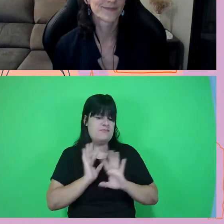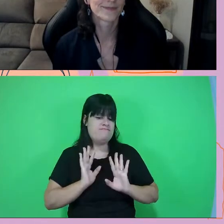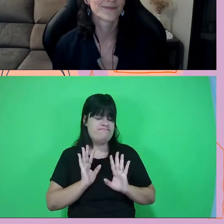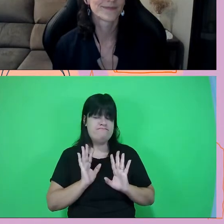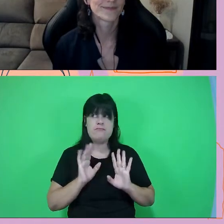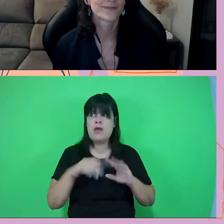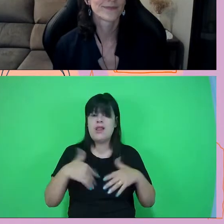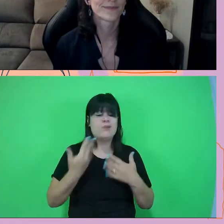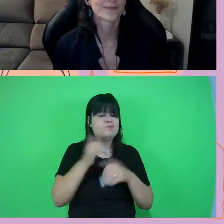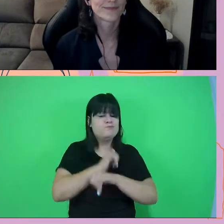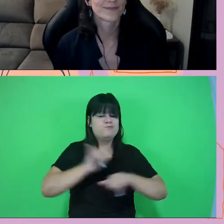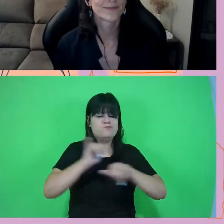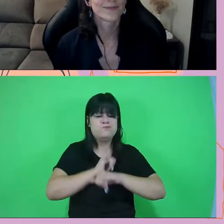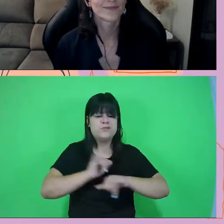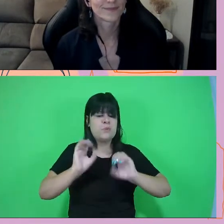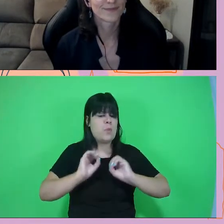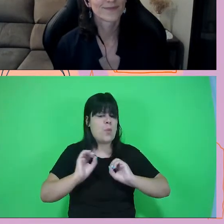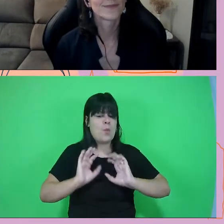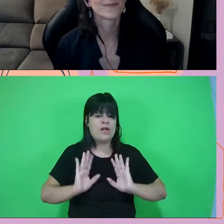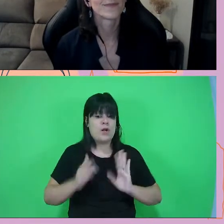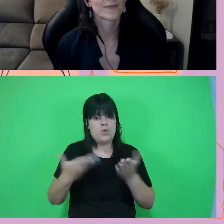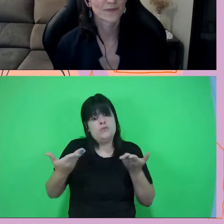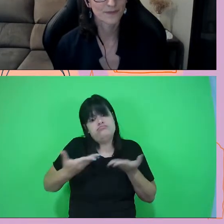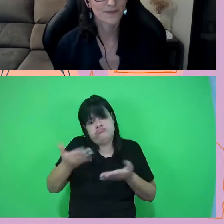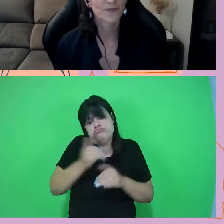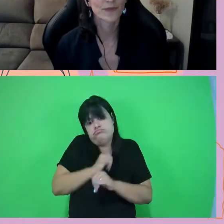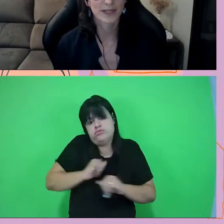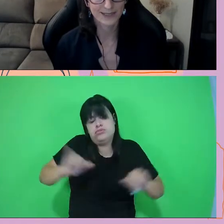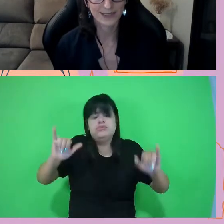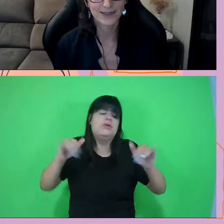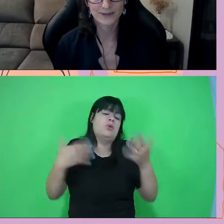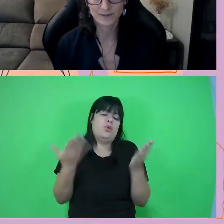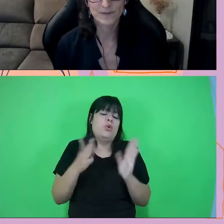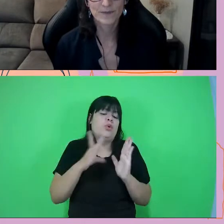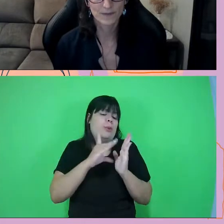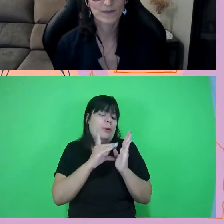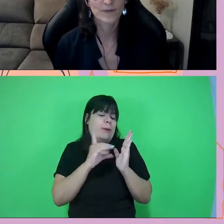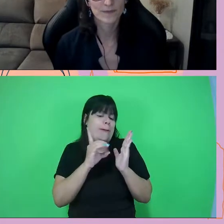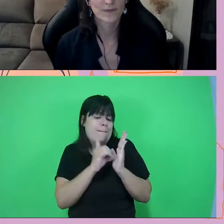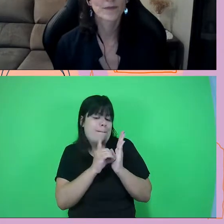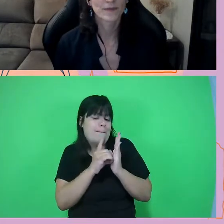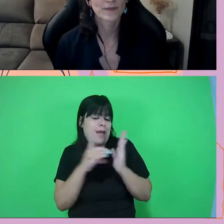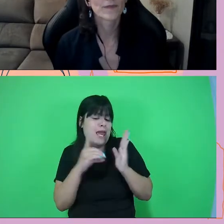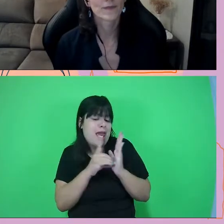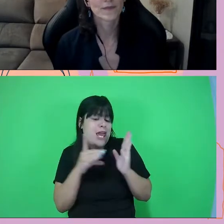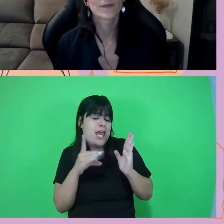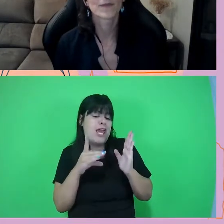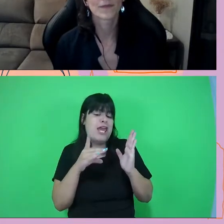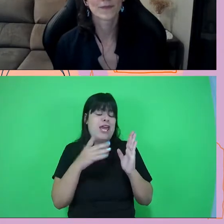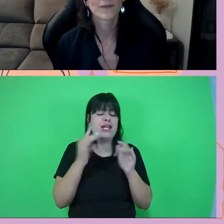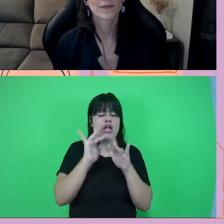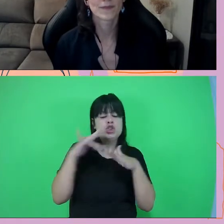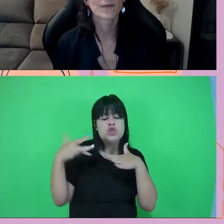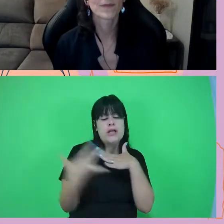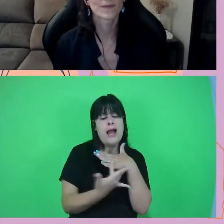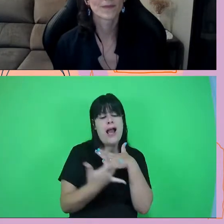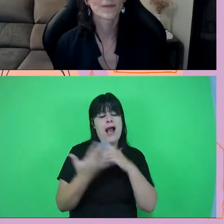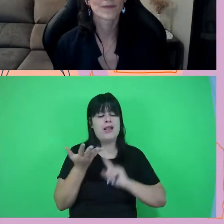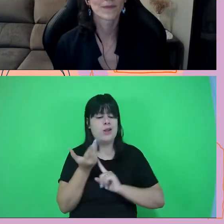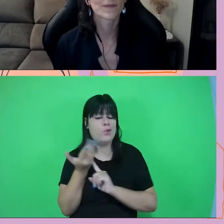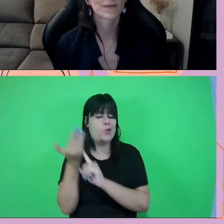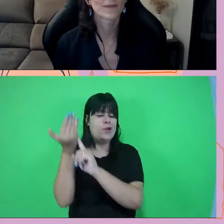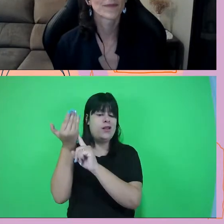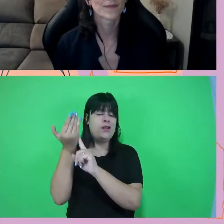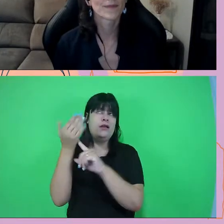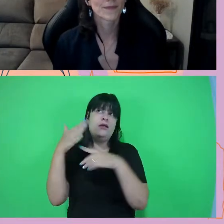divulgação quanto tem hoje, né, por conta das mídias hoje, por conta das redes sociais, né, da tecnologia, então os esportes,